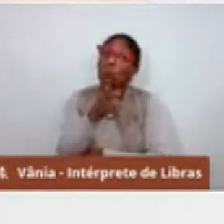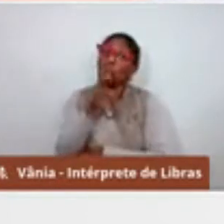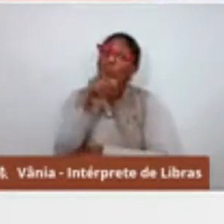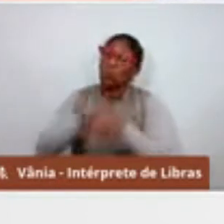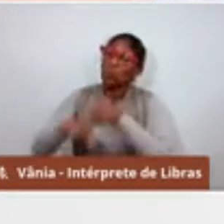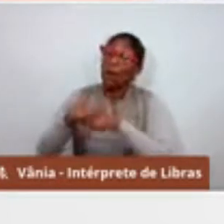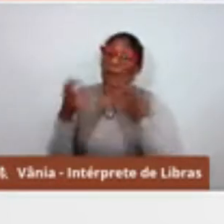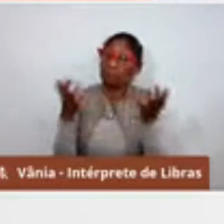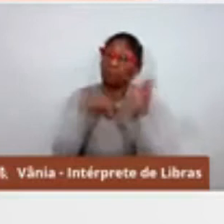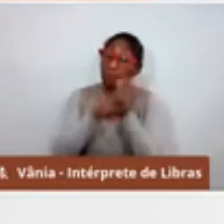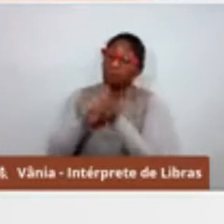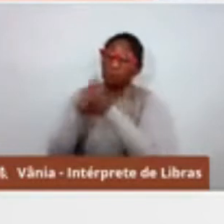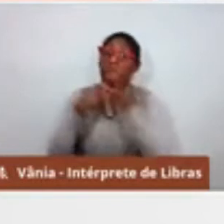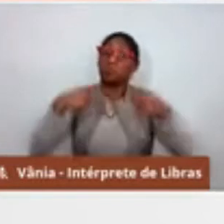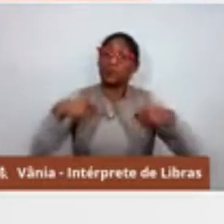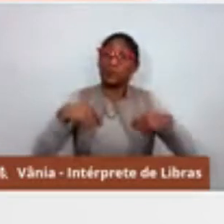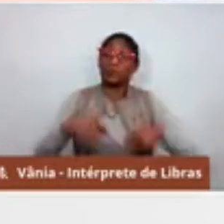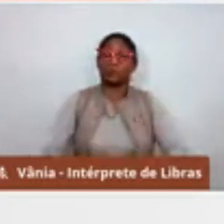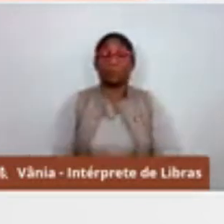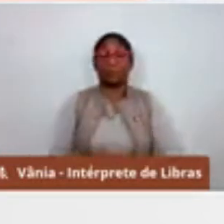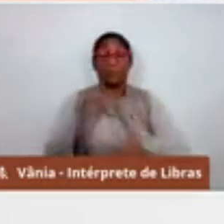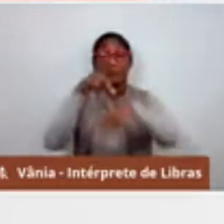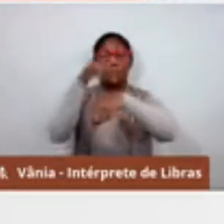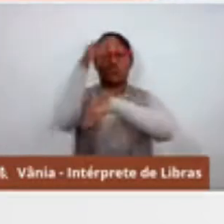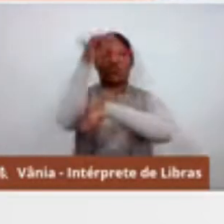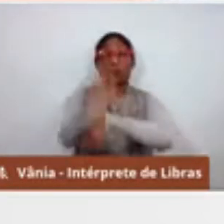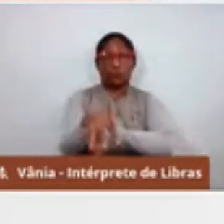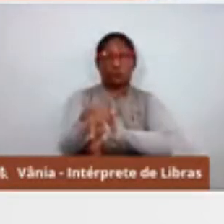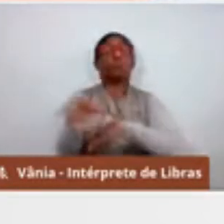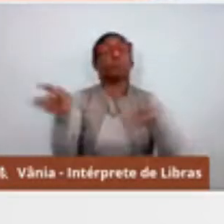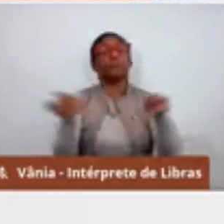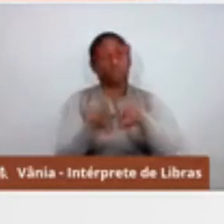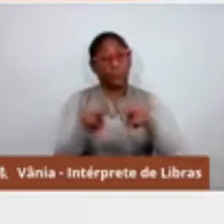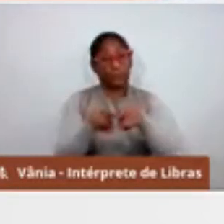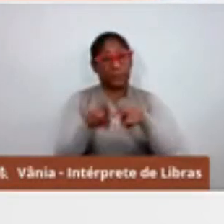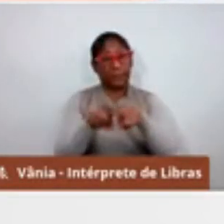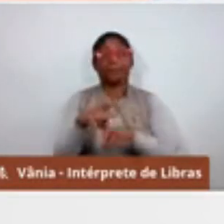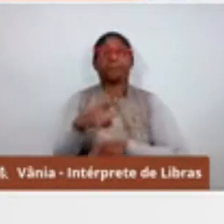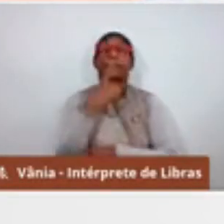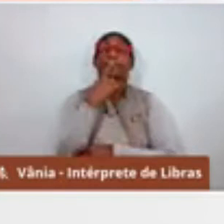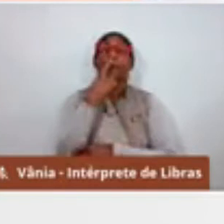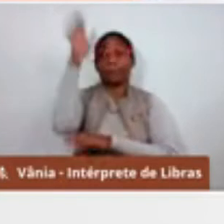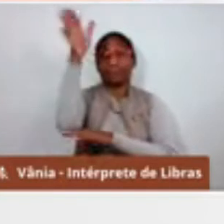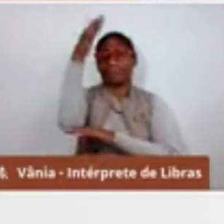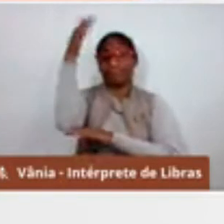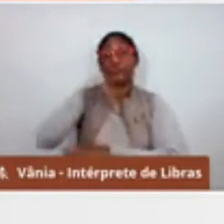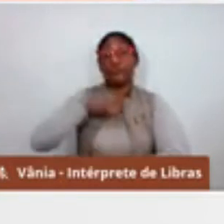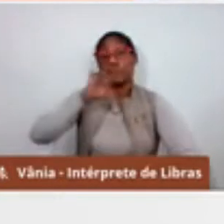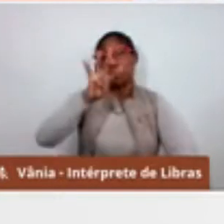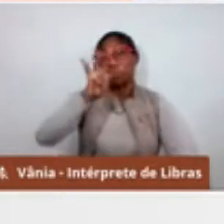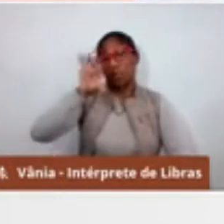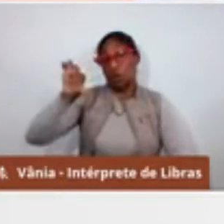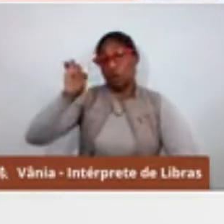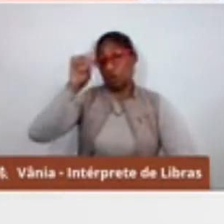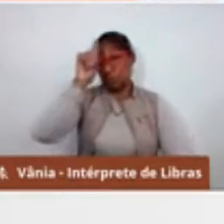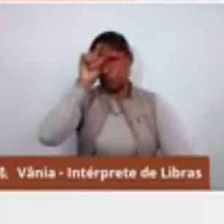ali. Passo Fundo se mantém na bandeira vermelha, tinham tido 49 internações na semana